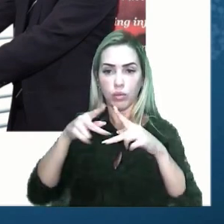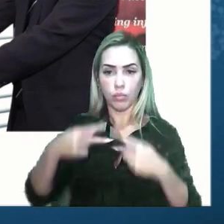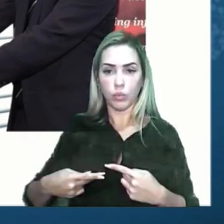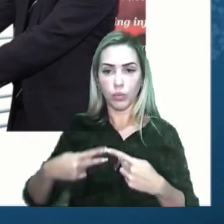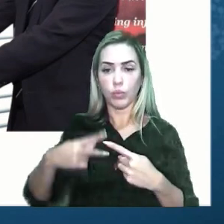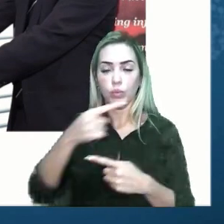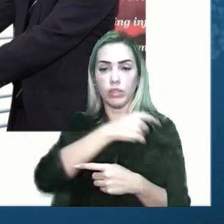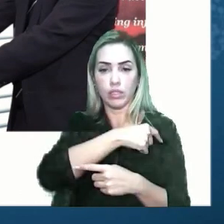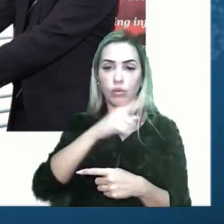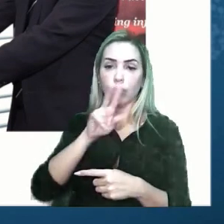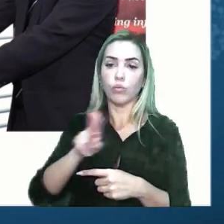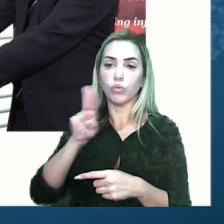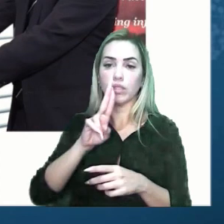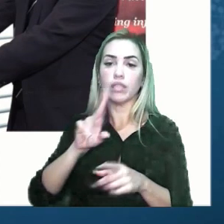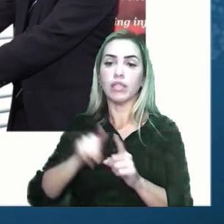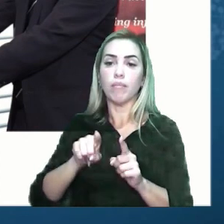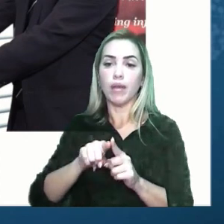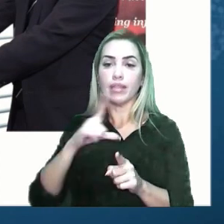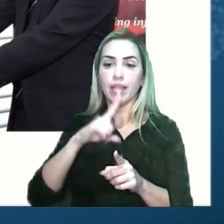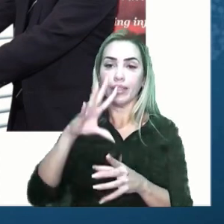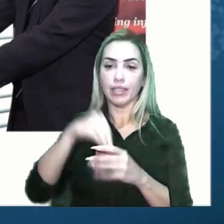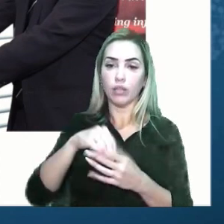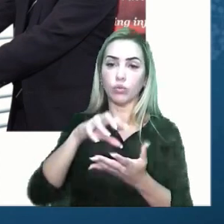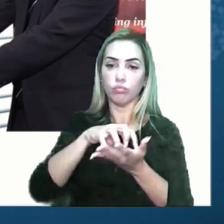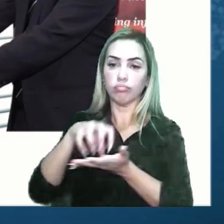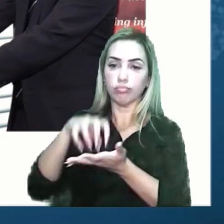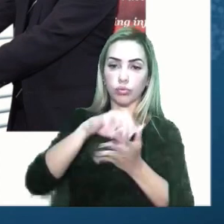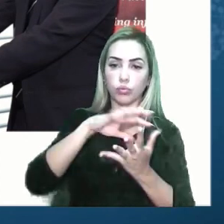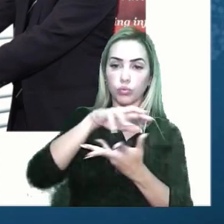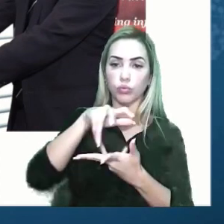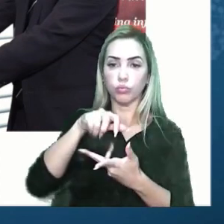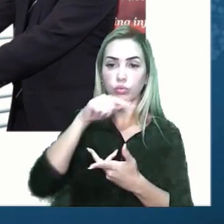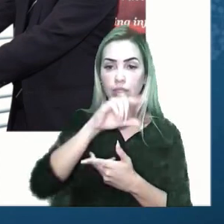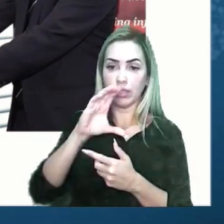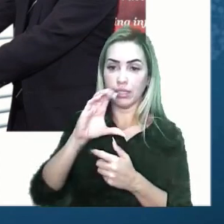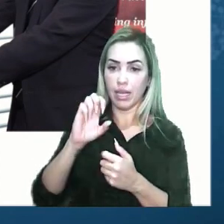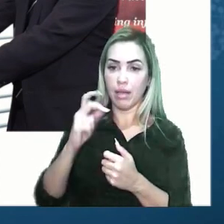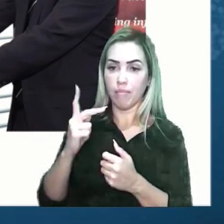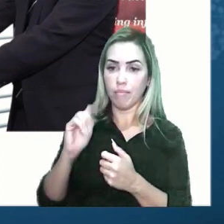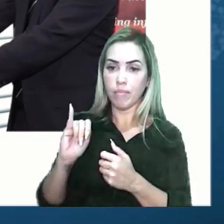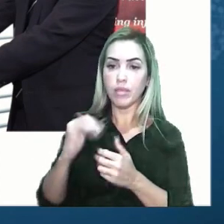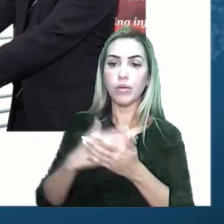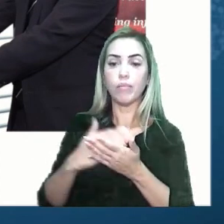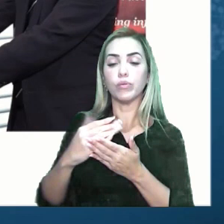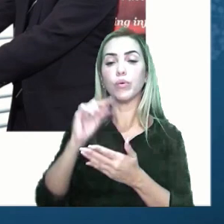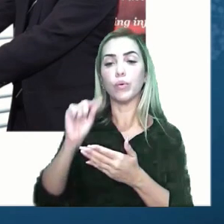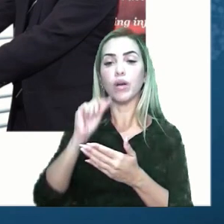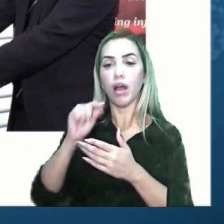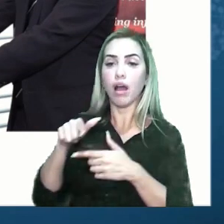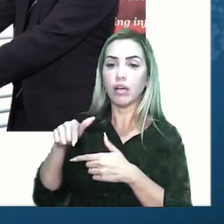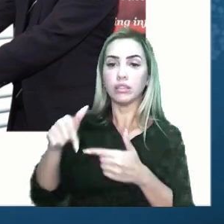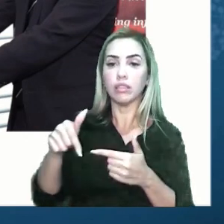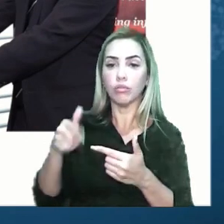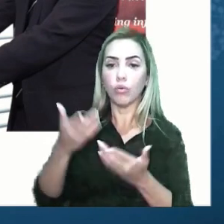ela inclui muitas organizações ao redor do mundo. Então, a CEP começou a fazer essa